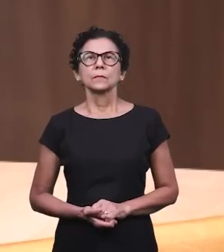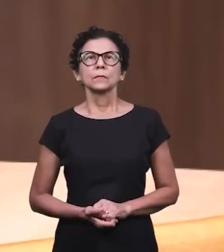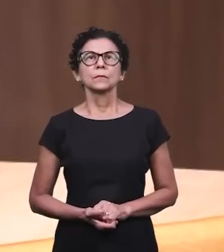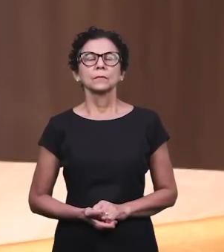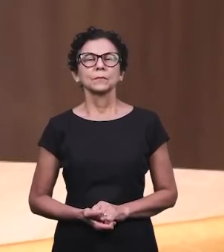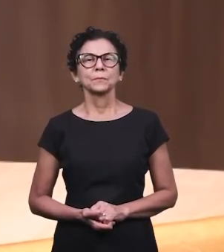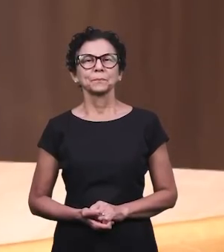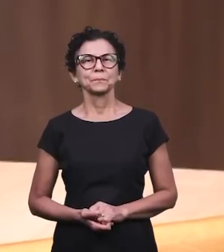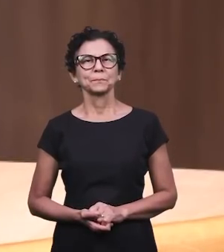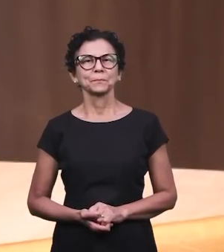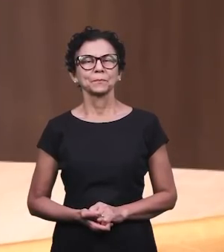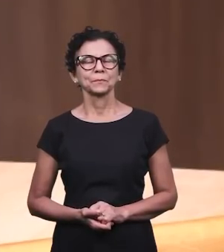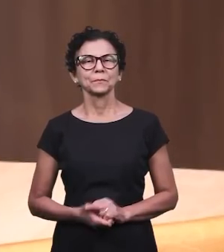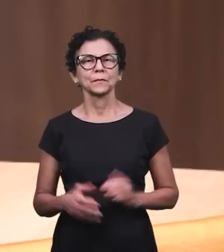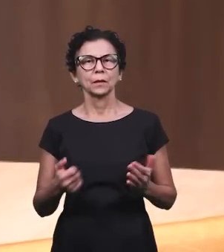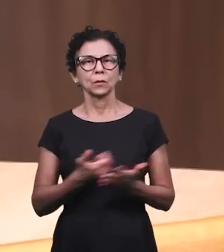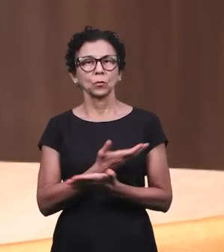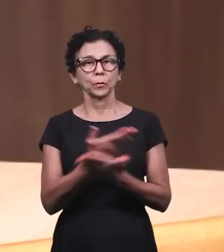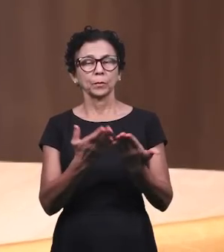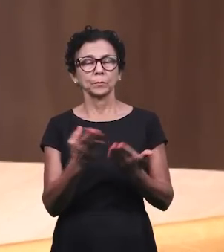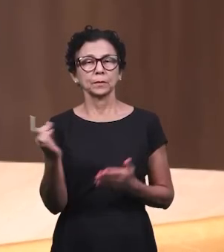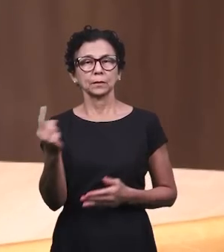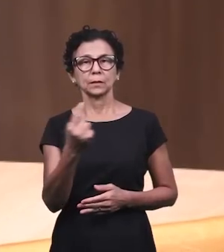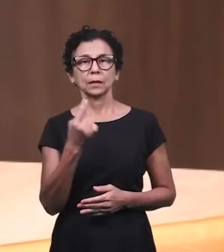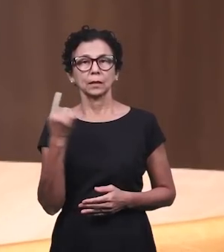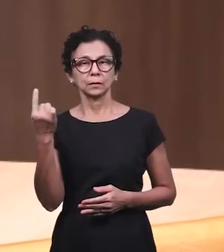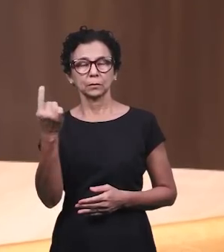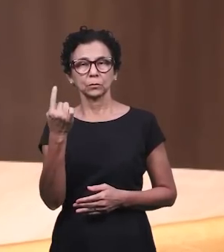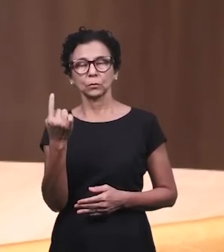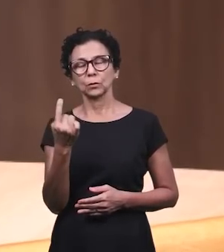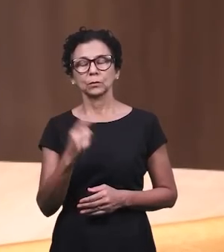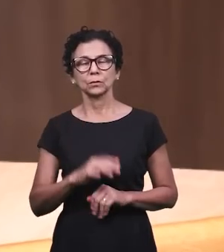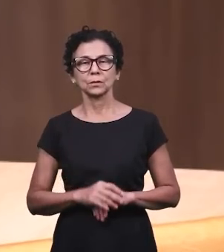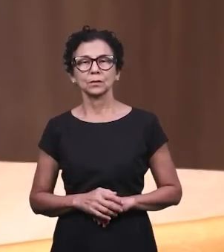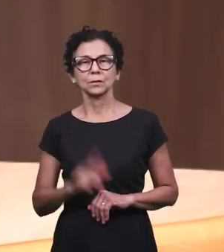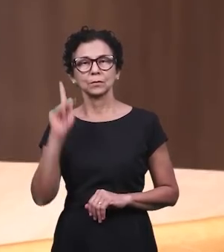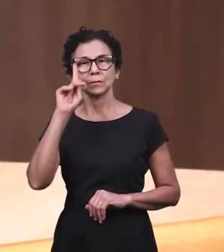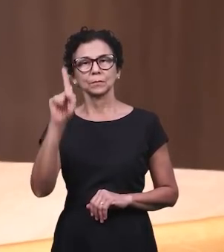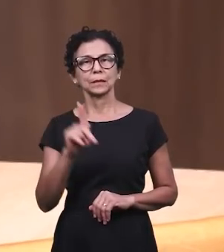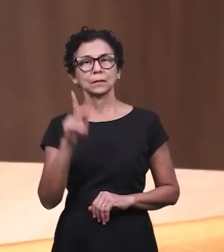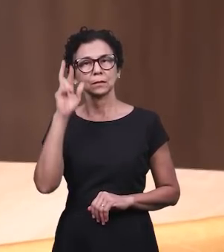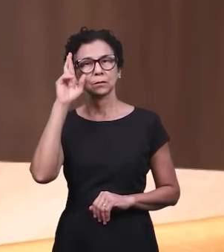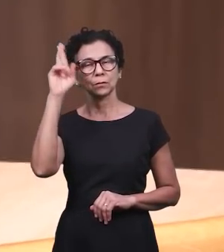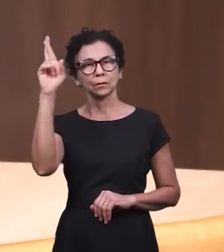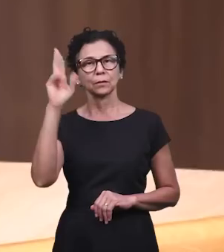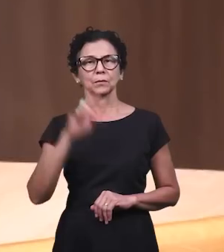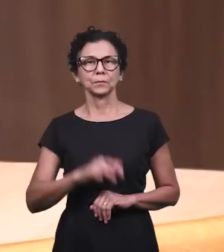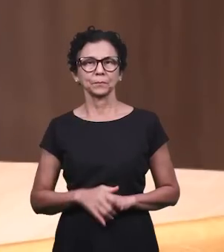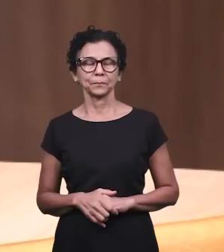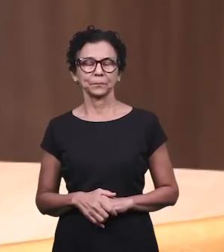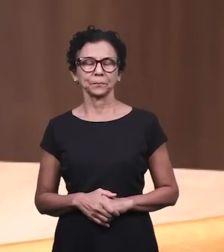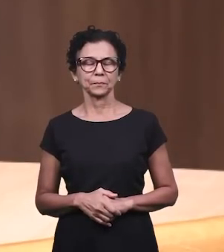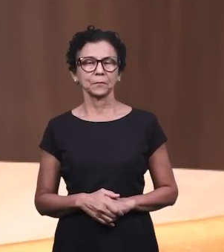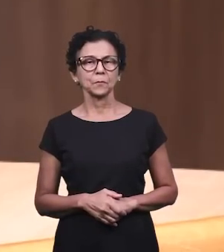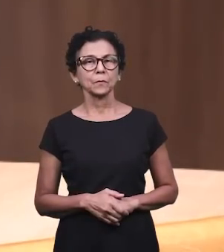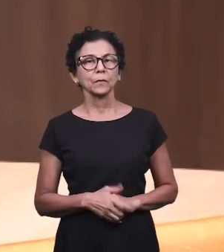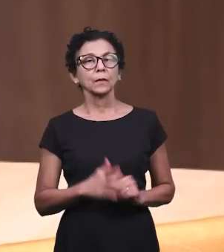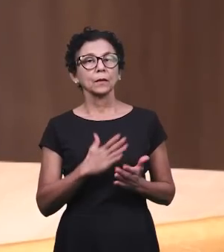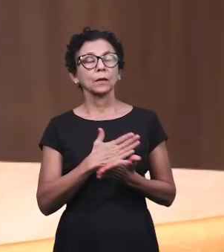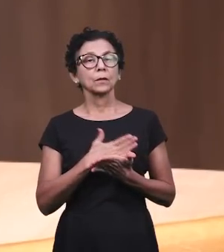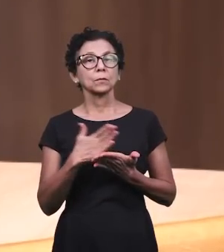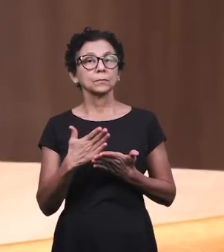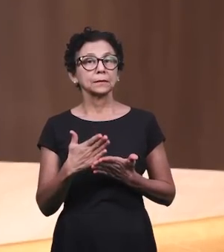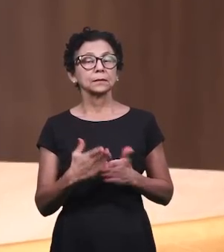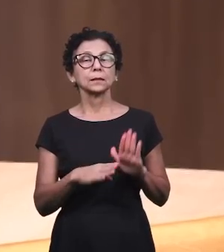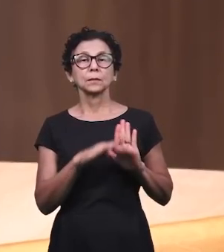Nós saudamos a todos que estão conosco neste momento com a paz do Senhor. Nós vamos agora dar início